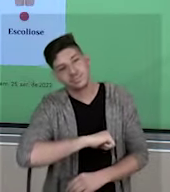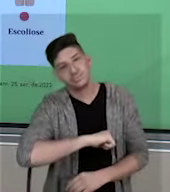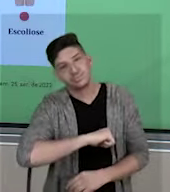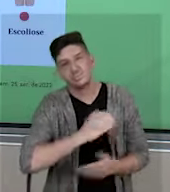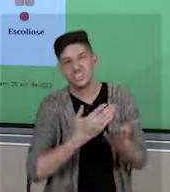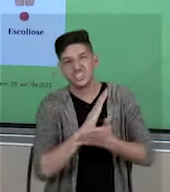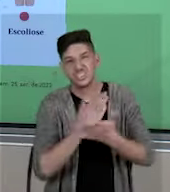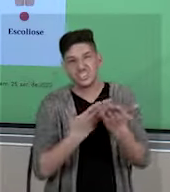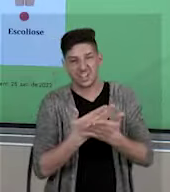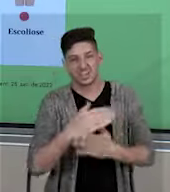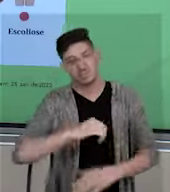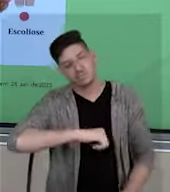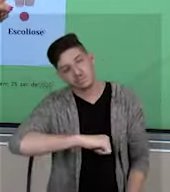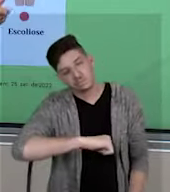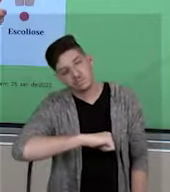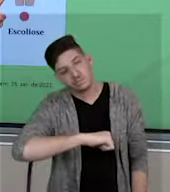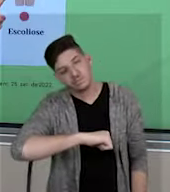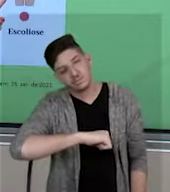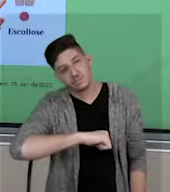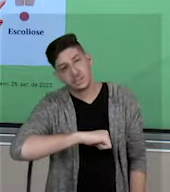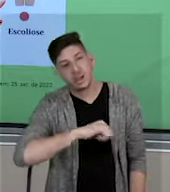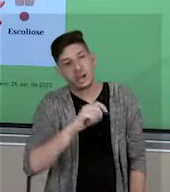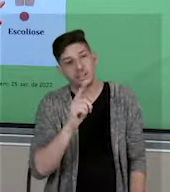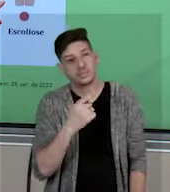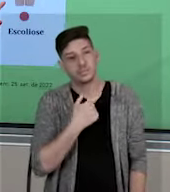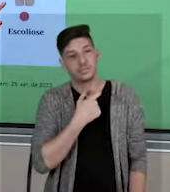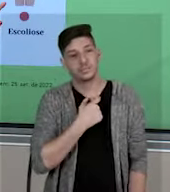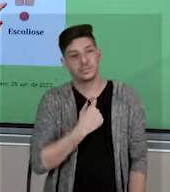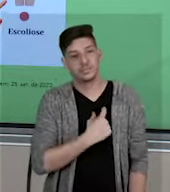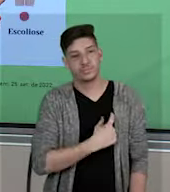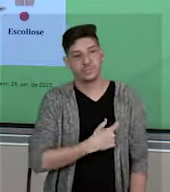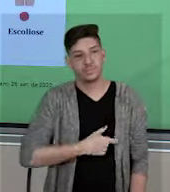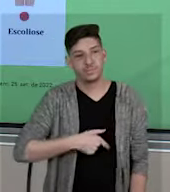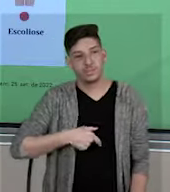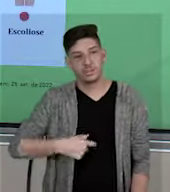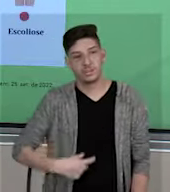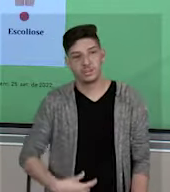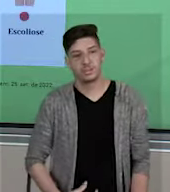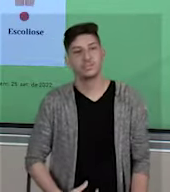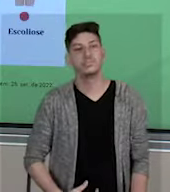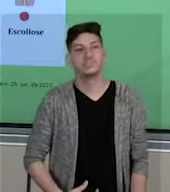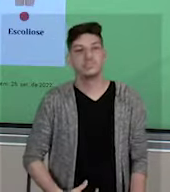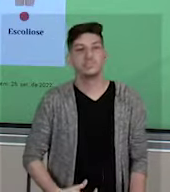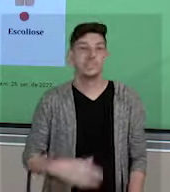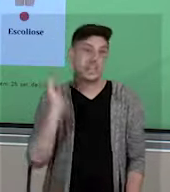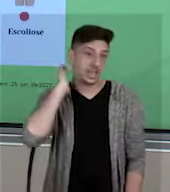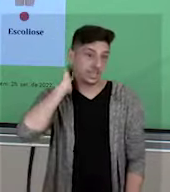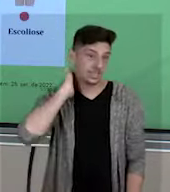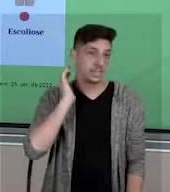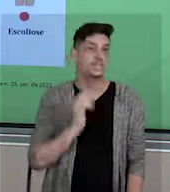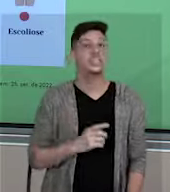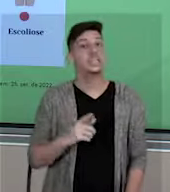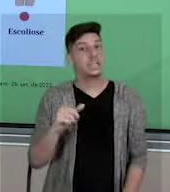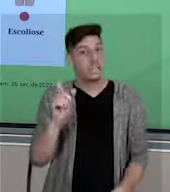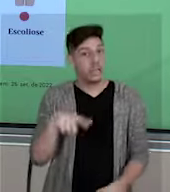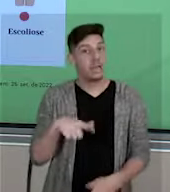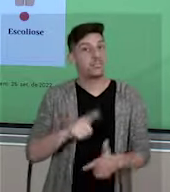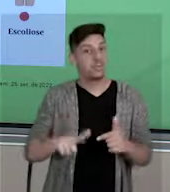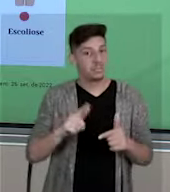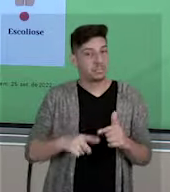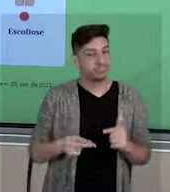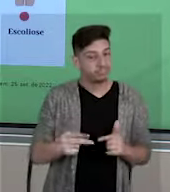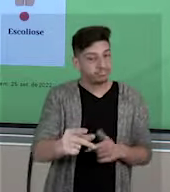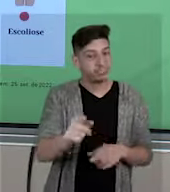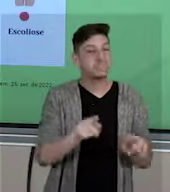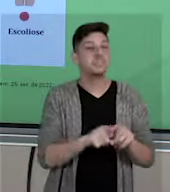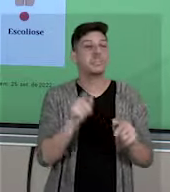às vezes, e aí esse desvio vai se tornando permanente, e é um problema que vai gerar muitas dores e pode gerar também uma